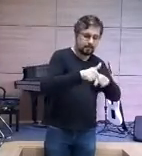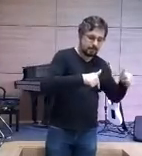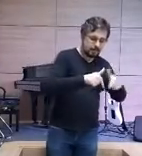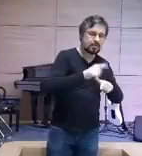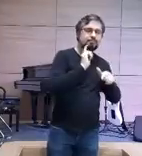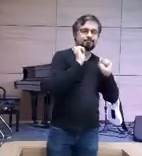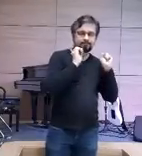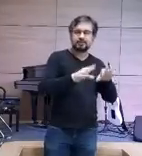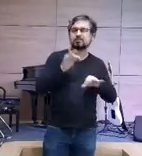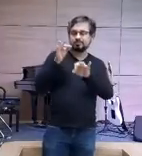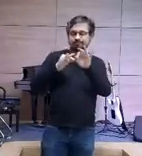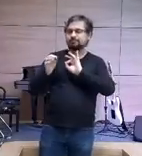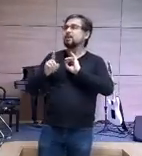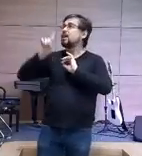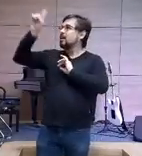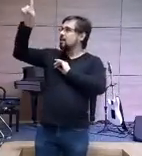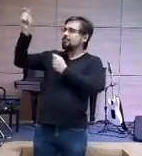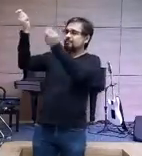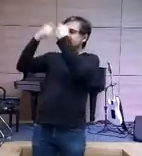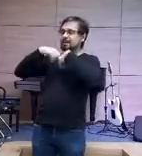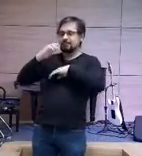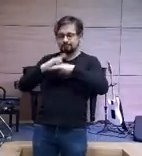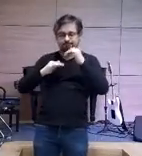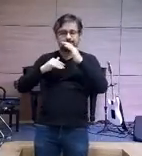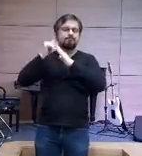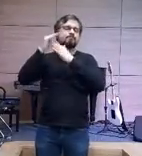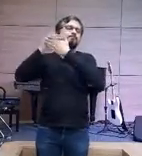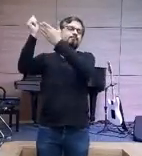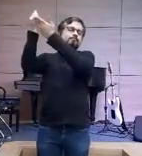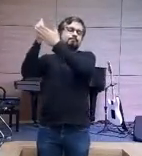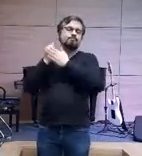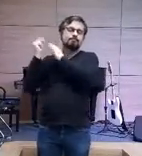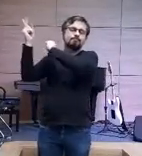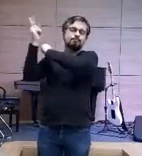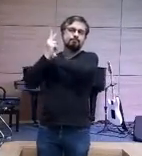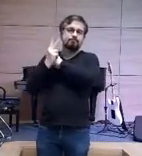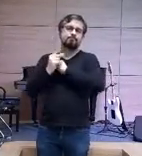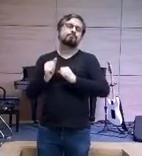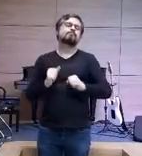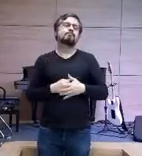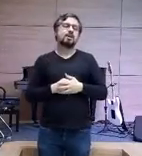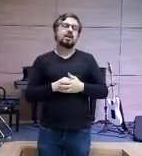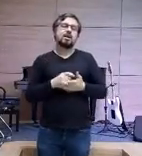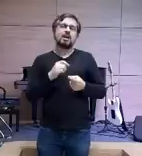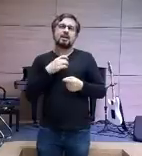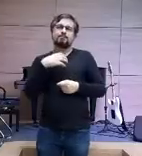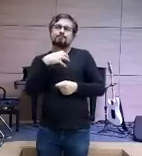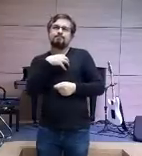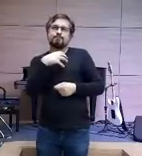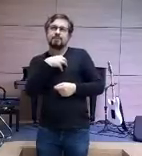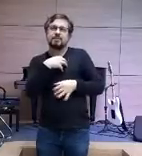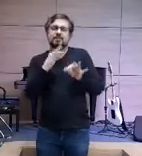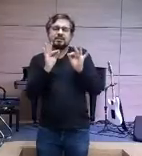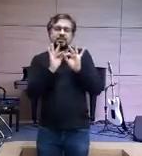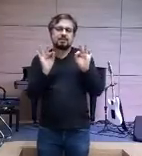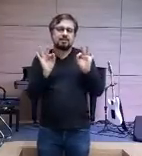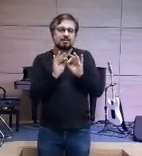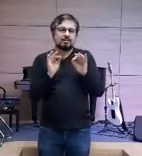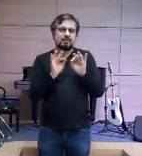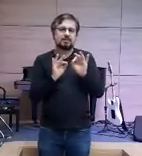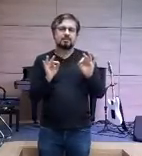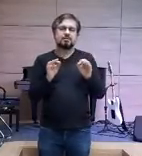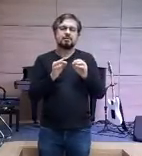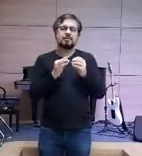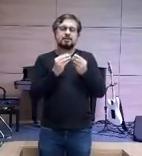para planejar ele vai construindo ele vai te dando isso é tão sensível ao Espírito Santo se nós não tivermos atento nós não